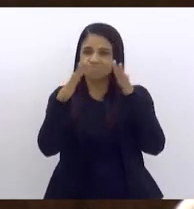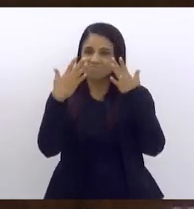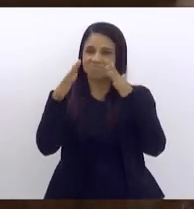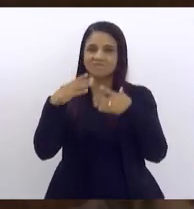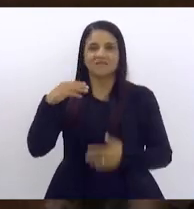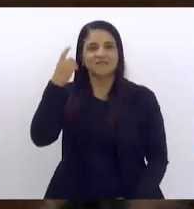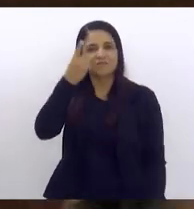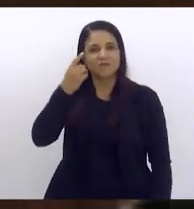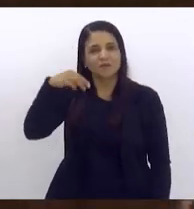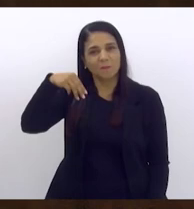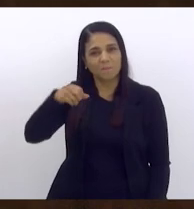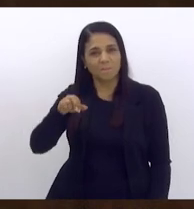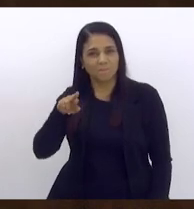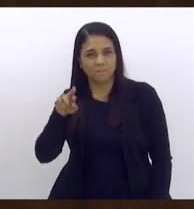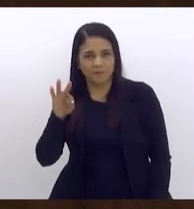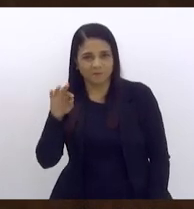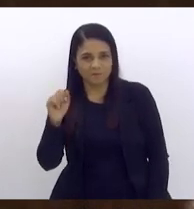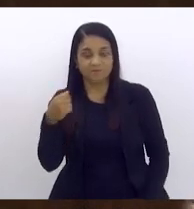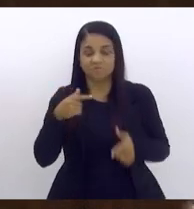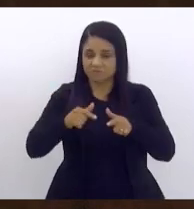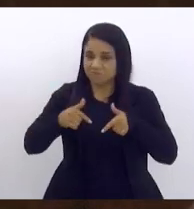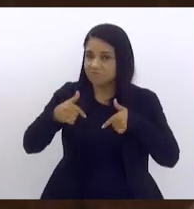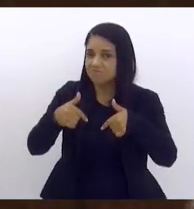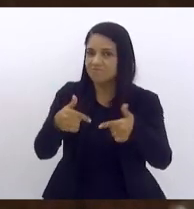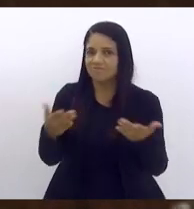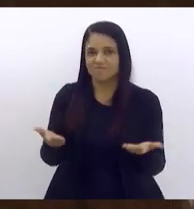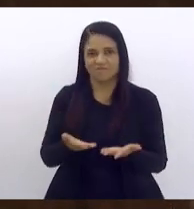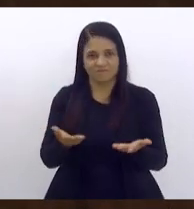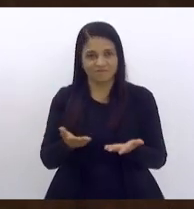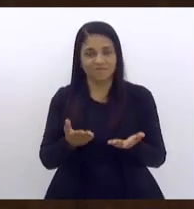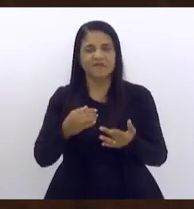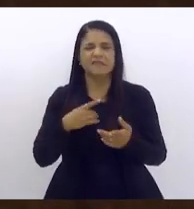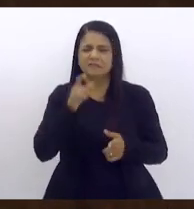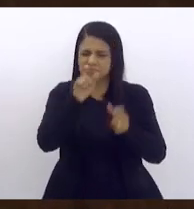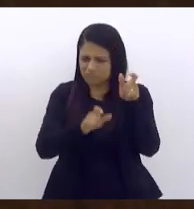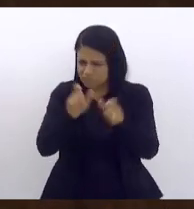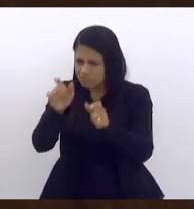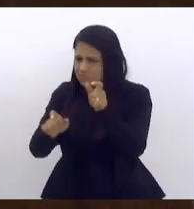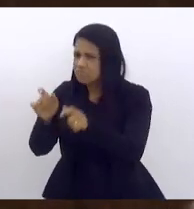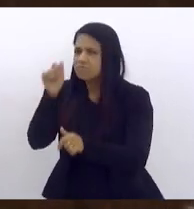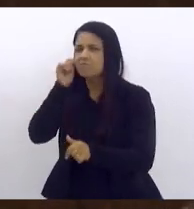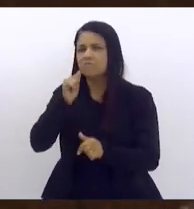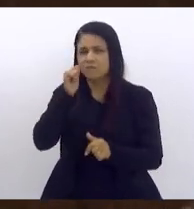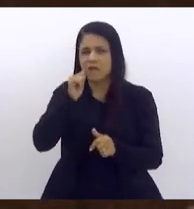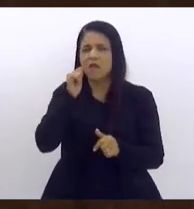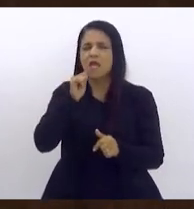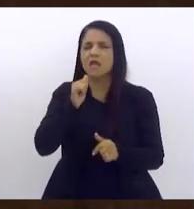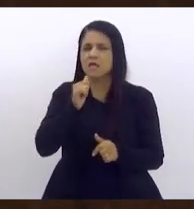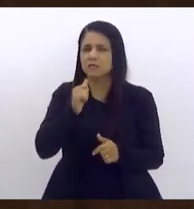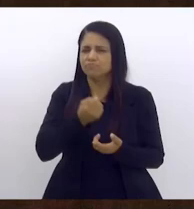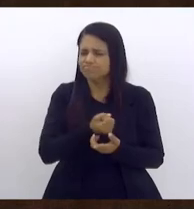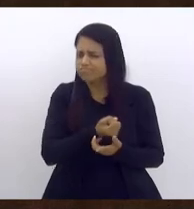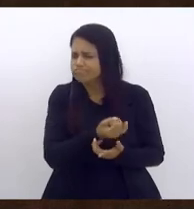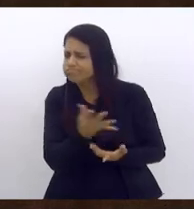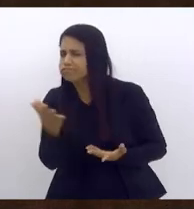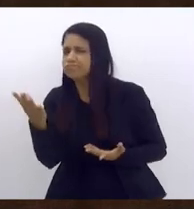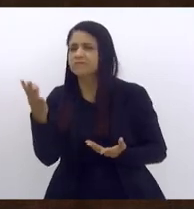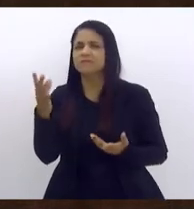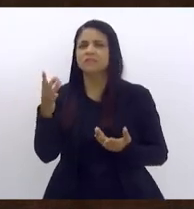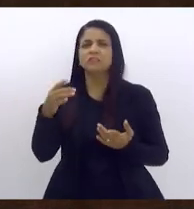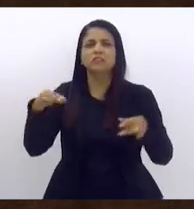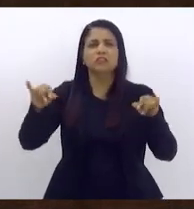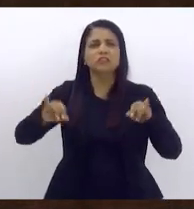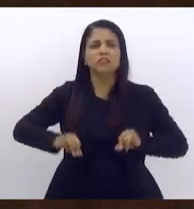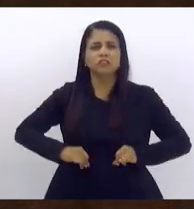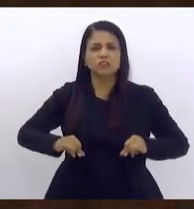deputada Marta Rocha por essa grande iniciativa. A gente sabe quantas mulheres ainda sofrem, principalmente